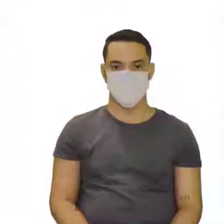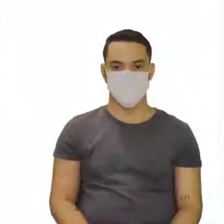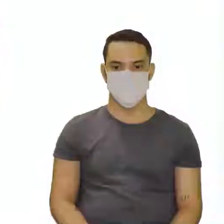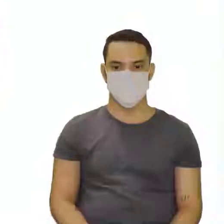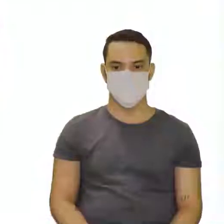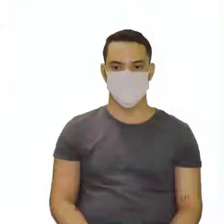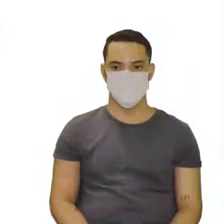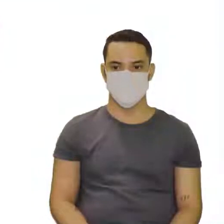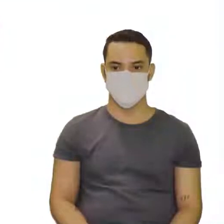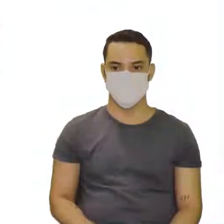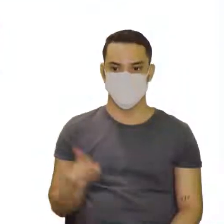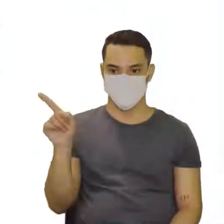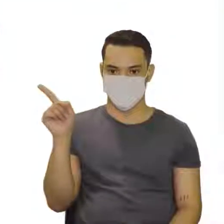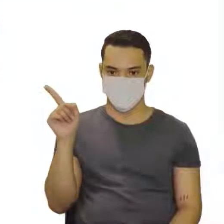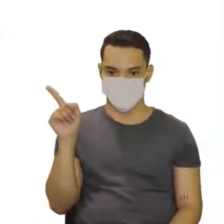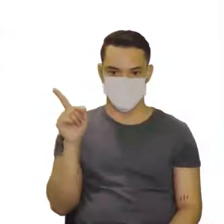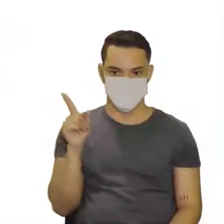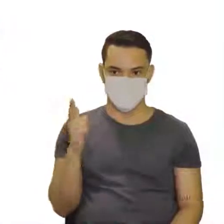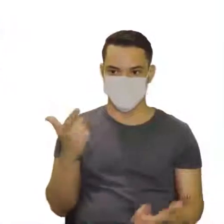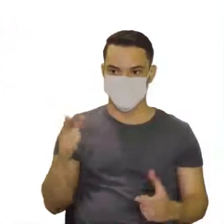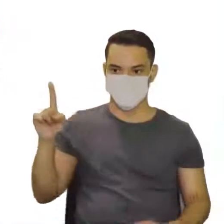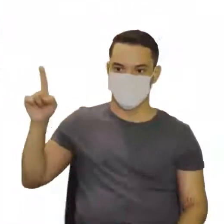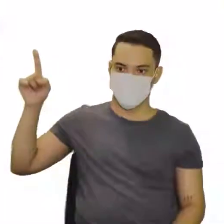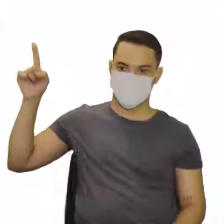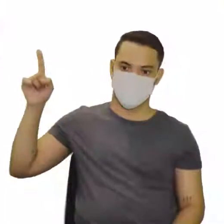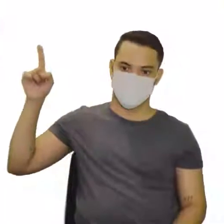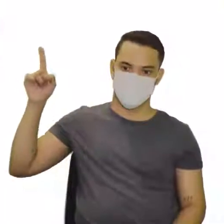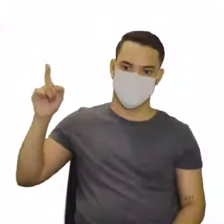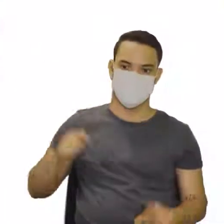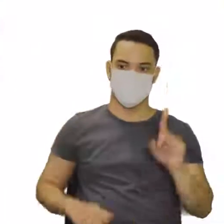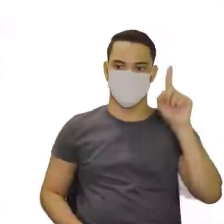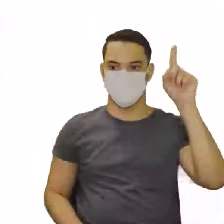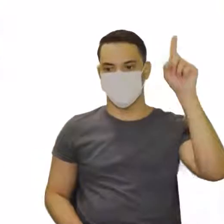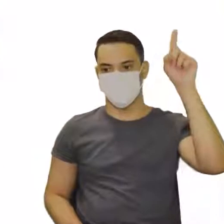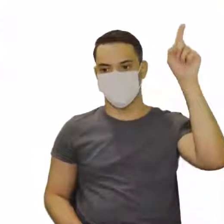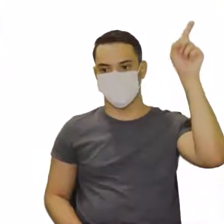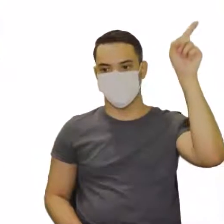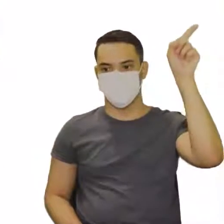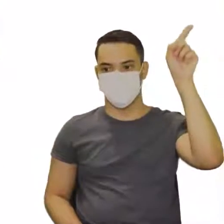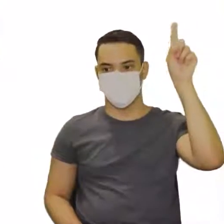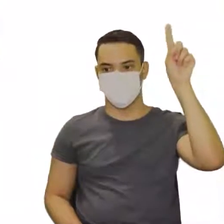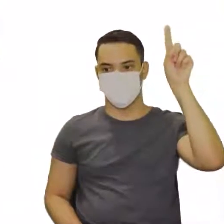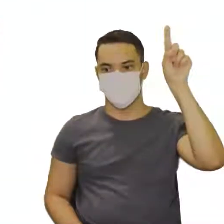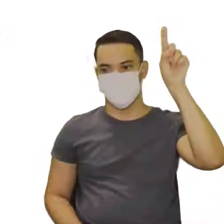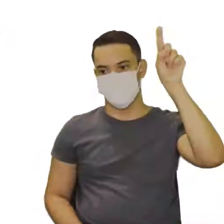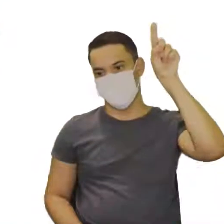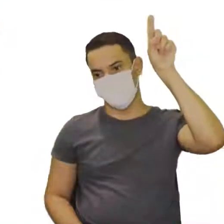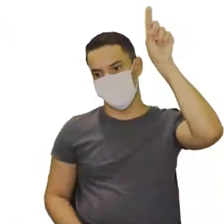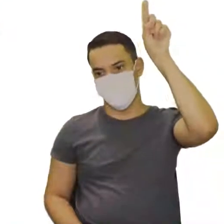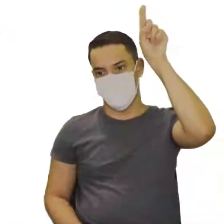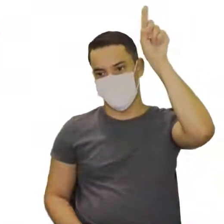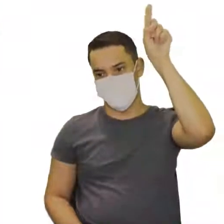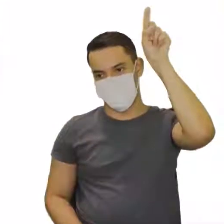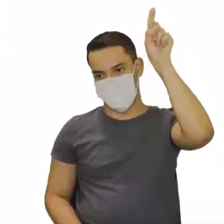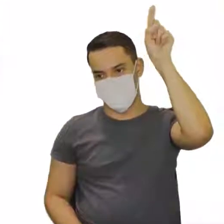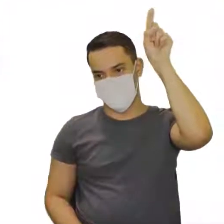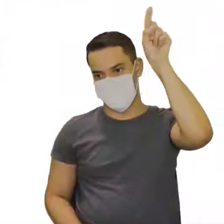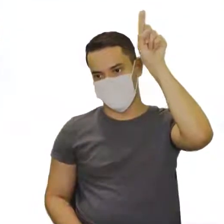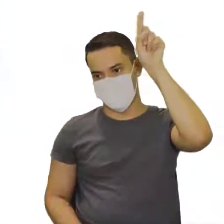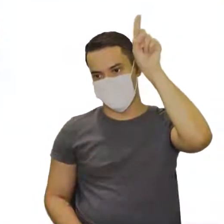gente representar ali, ó, tá aqui, né? Ok? Então, quando vocês verem aí o